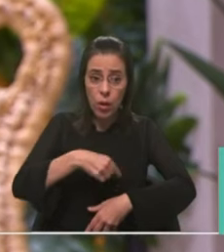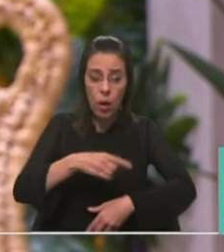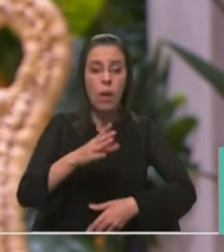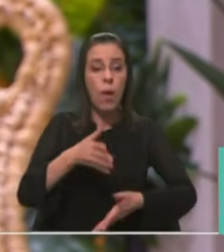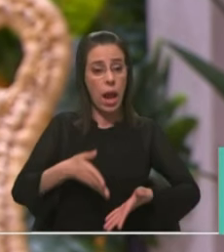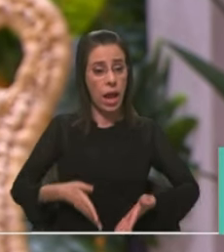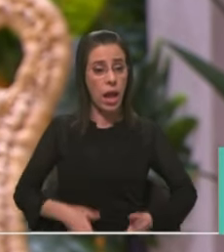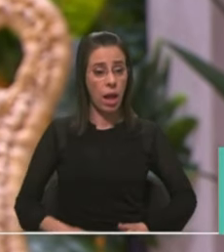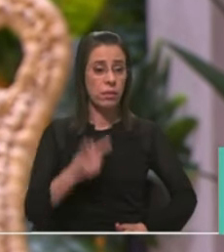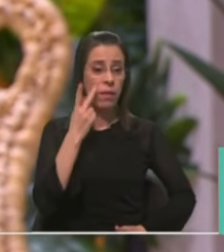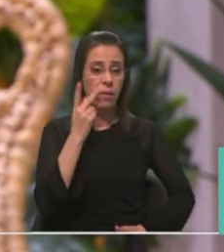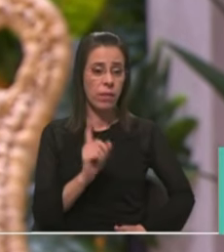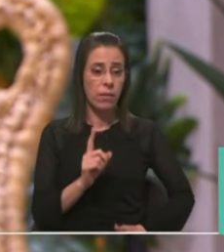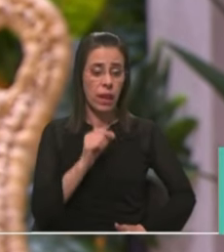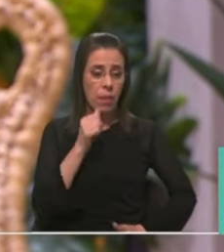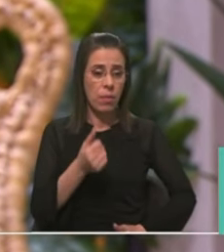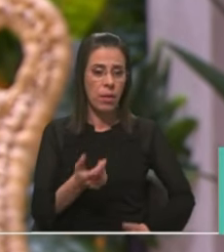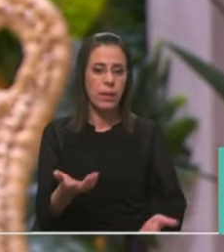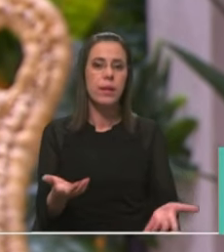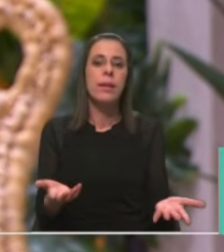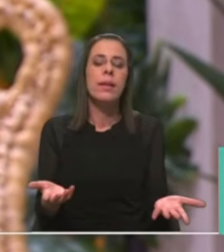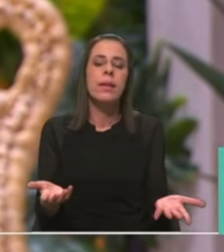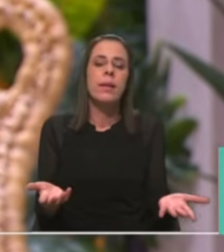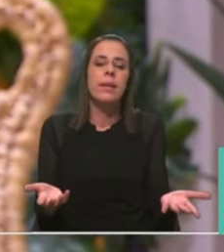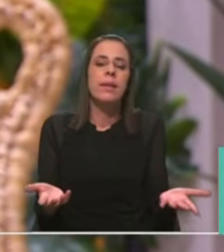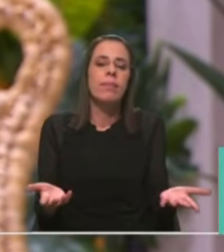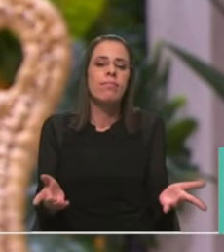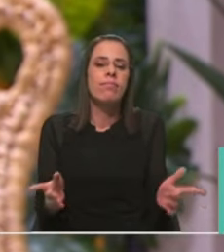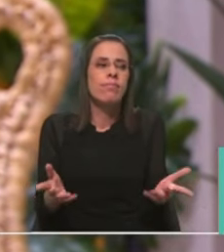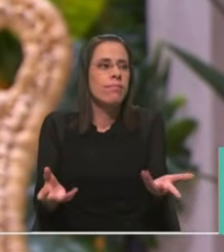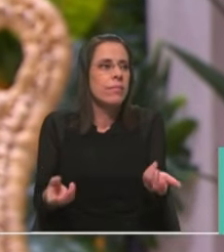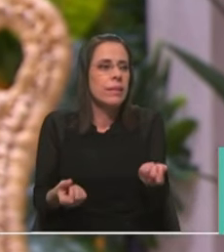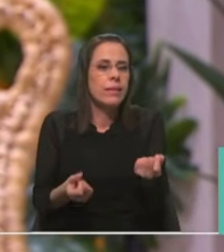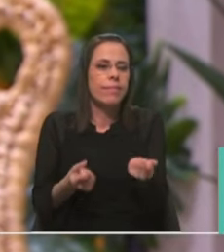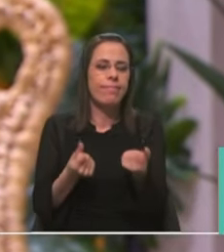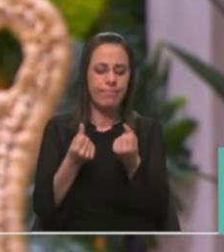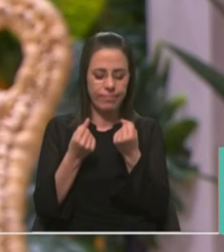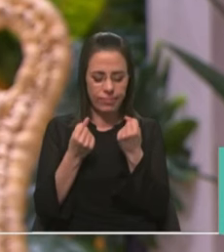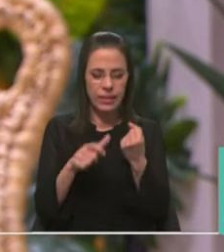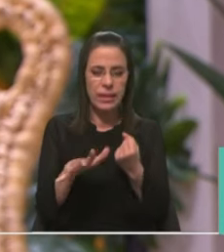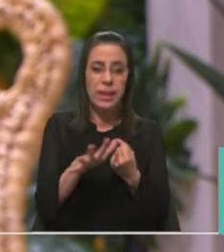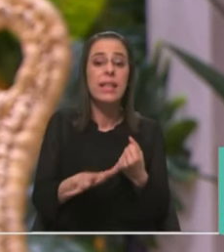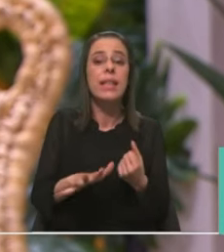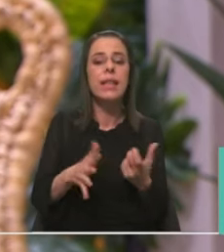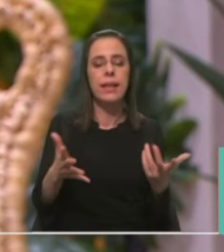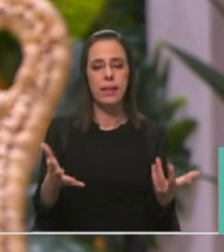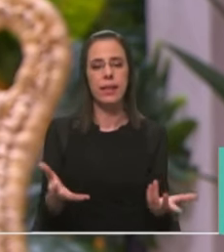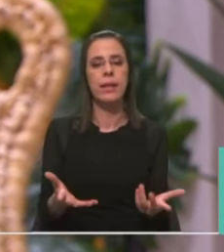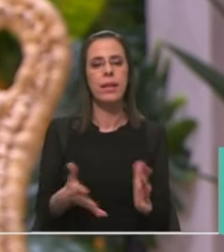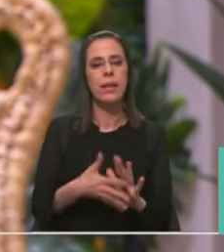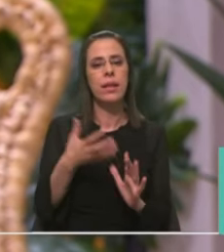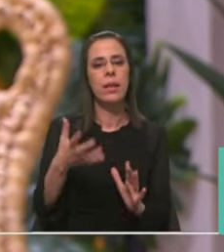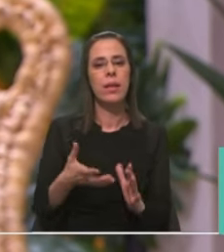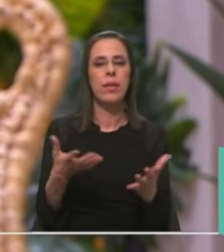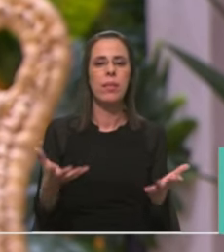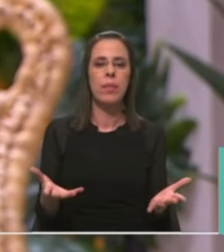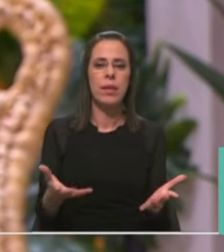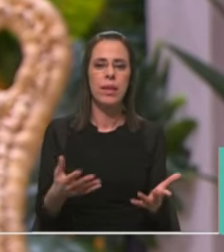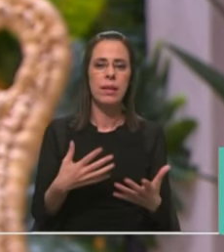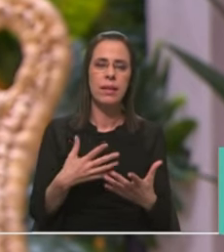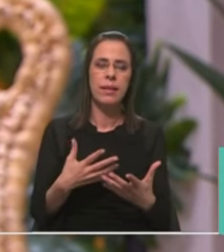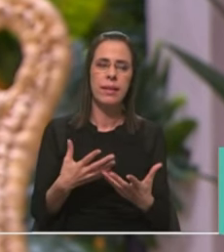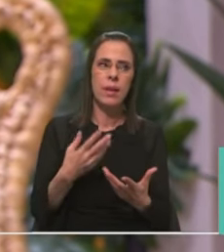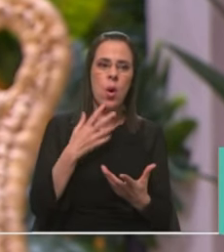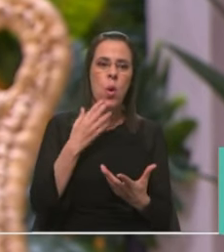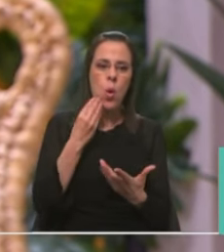quando nascer não vai estar viva. É uma situação complicada de